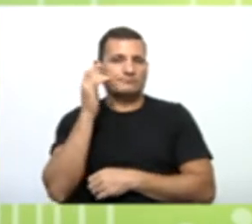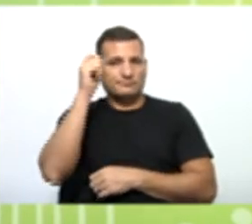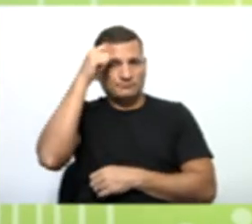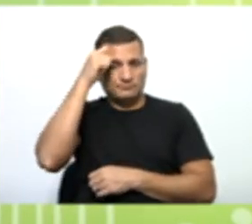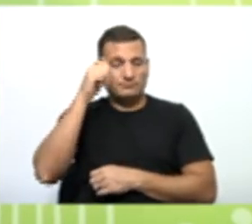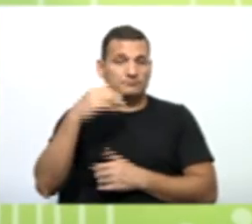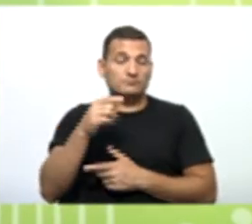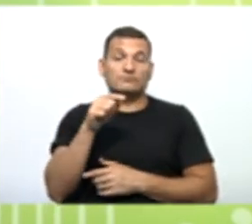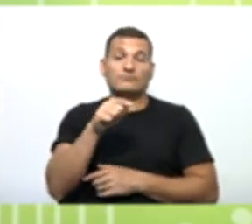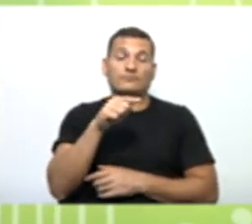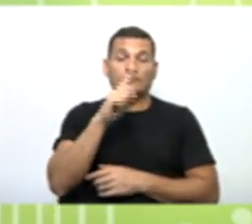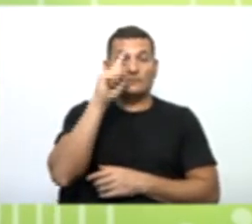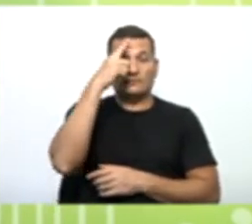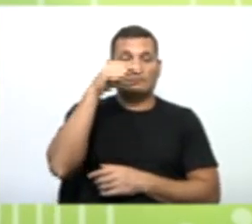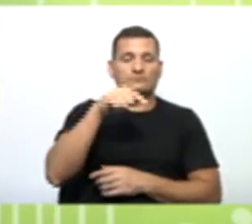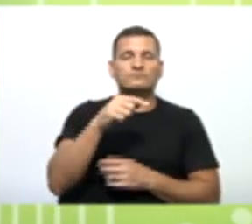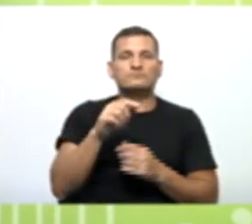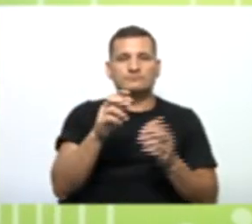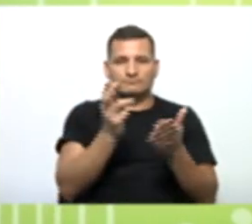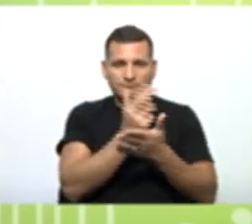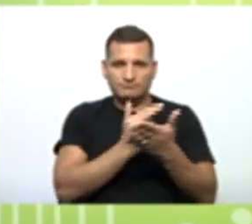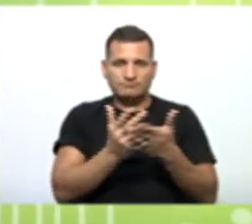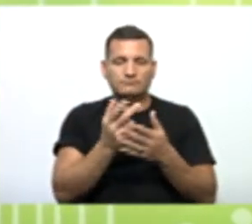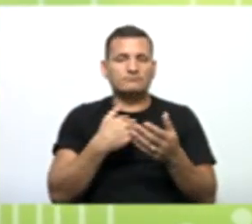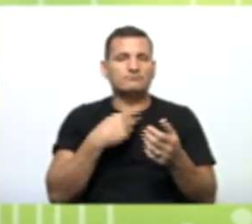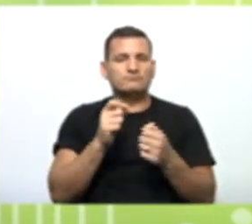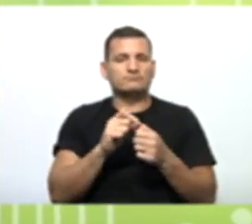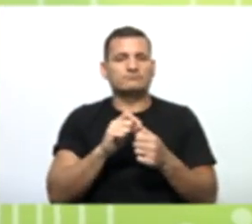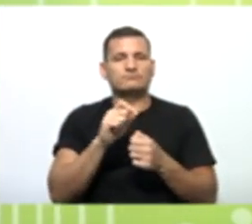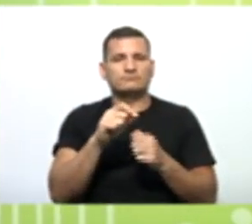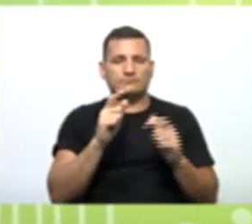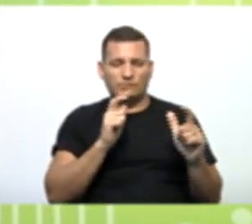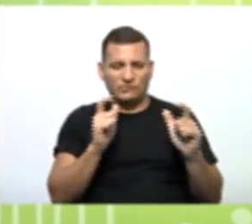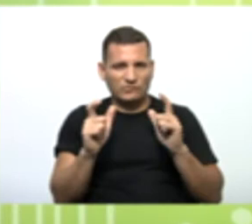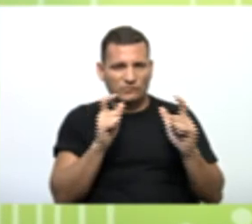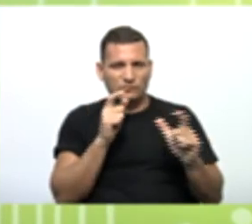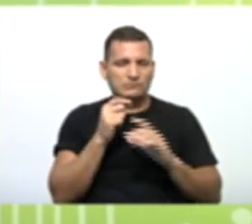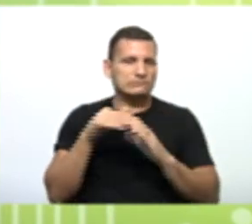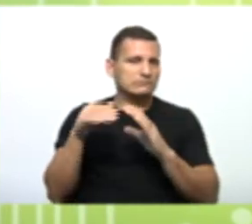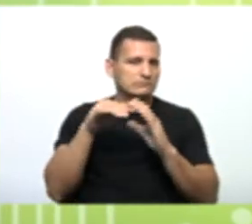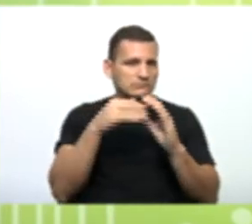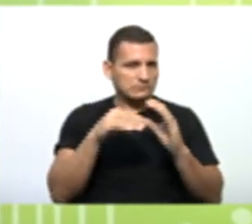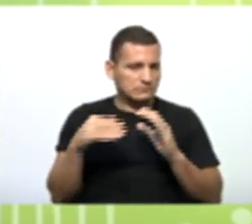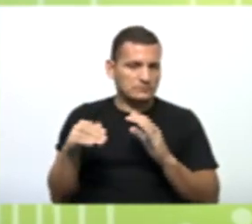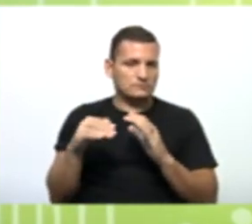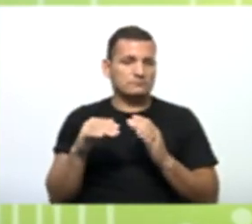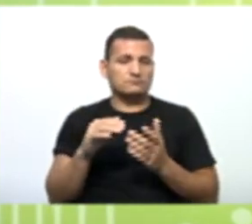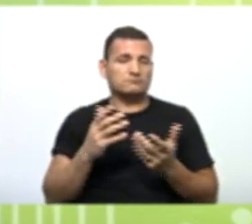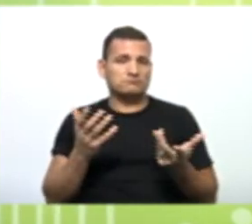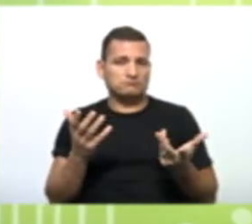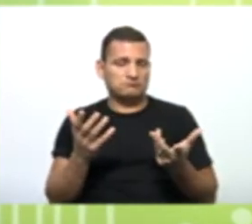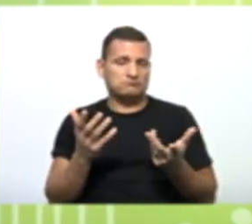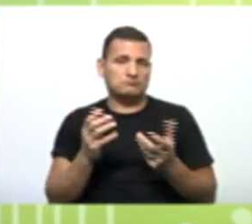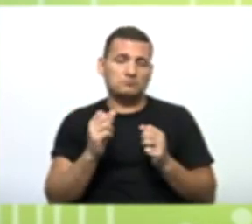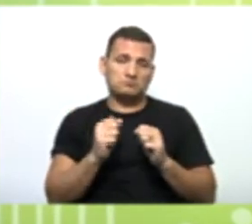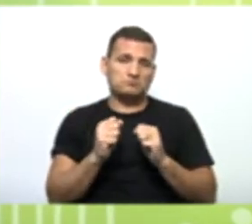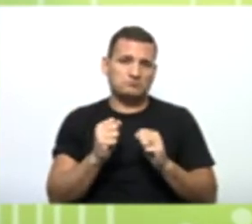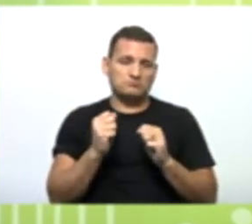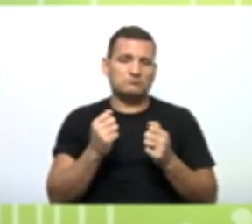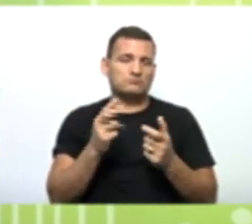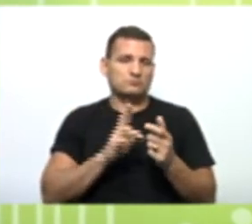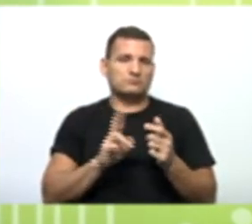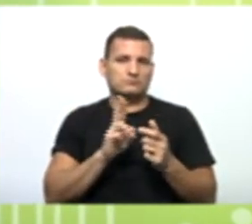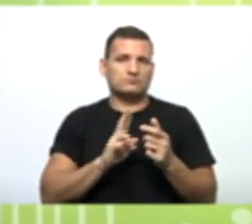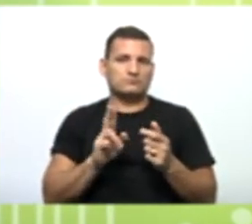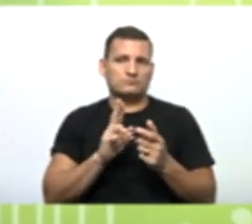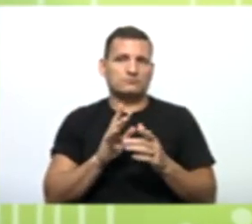eu tenho que compartilhar essa ideia com vocês. O que eu vou fazer? Eu vou ficar tirando foto, mandando, é assim ou não é? É uma técnica, pode ser até